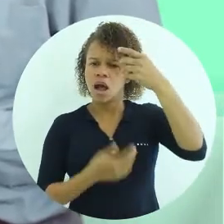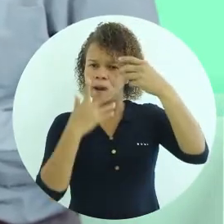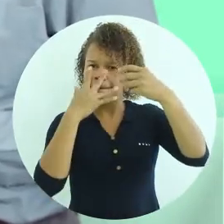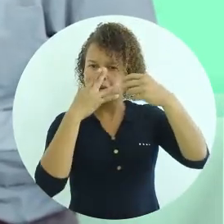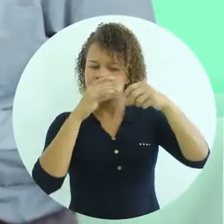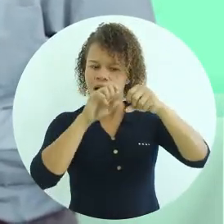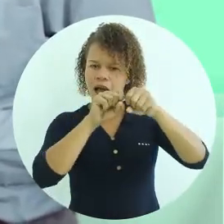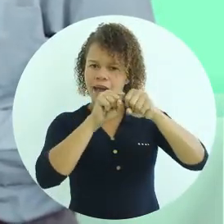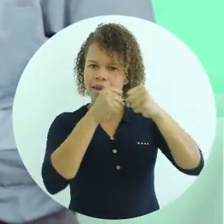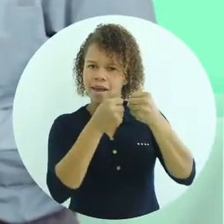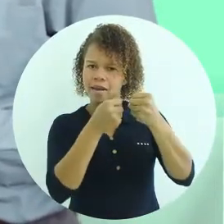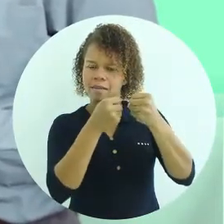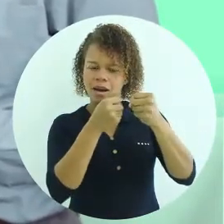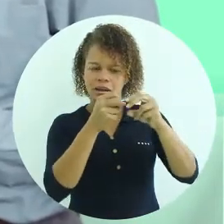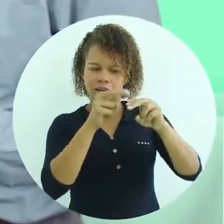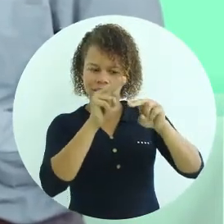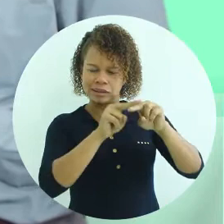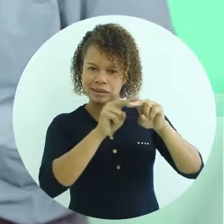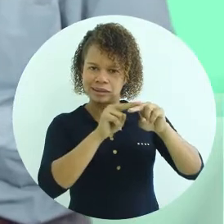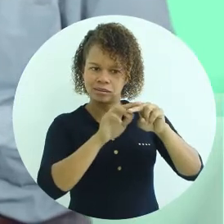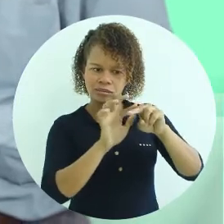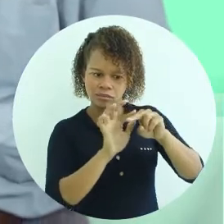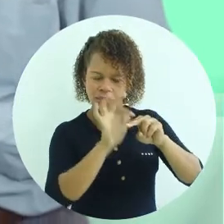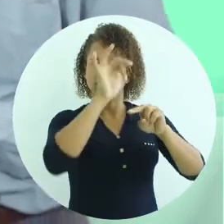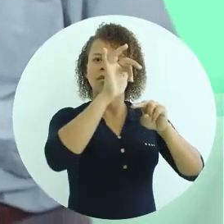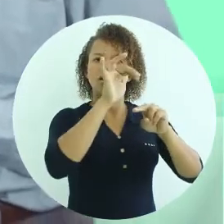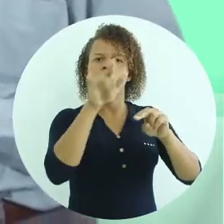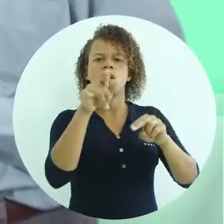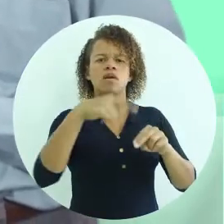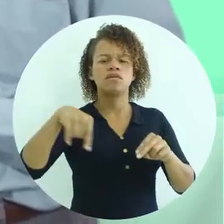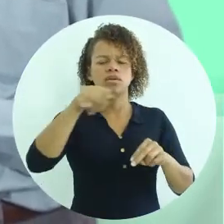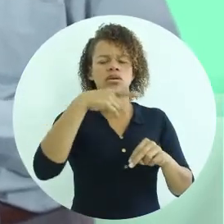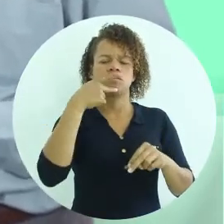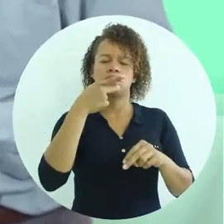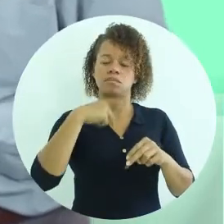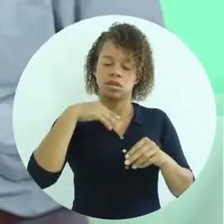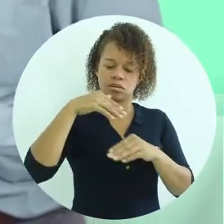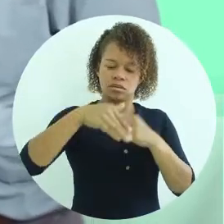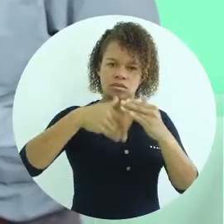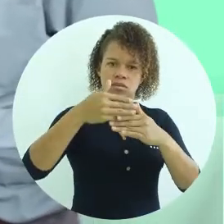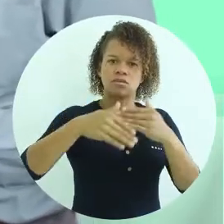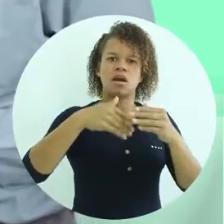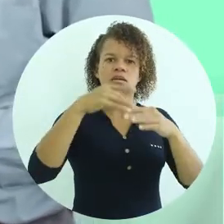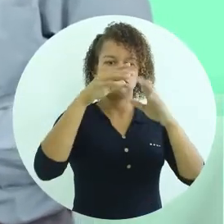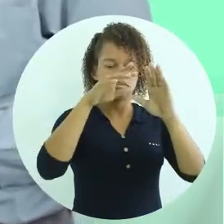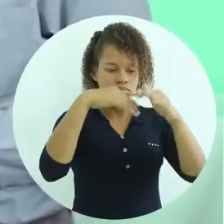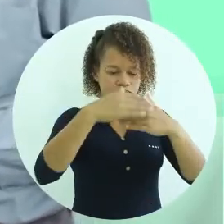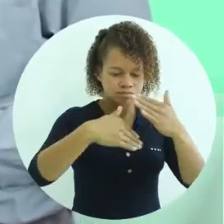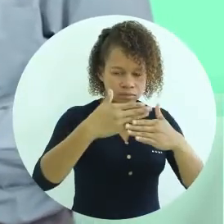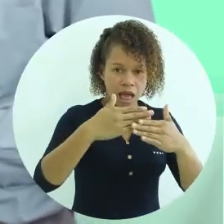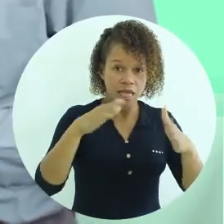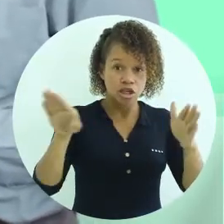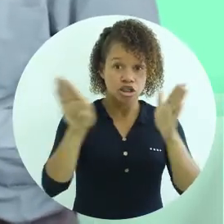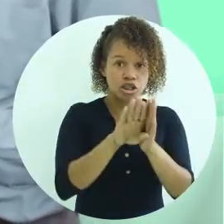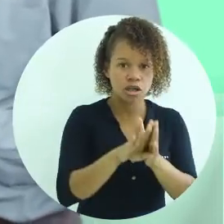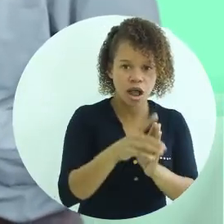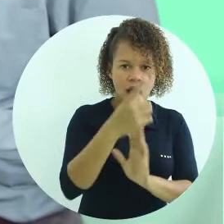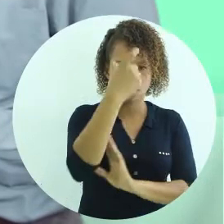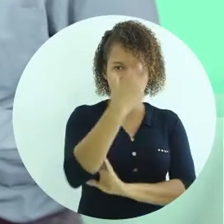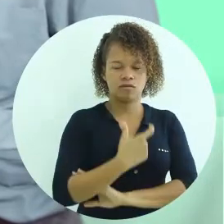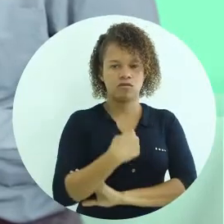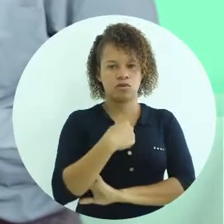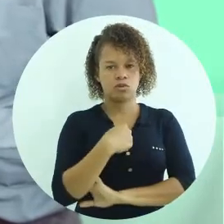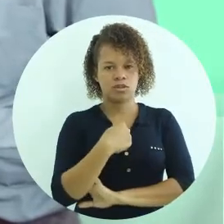quebra na cadeia de suprimento, quando você passa por várias etapas até um produto chegar em você.